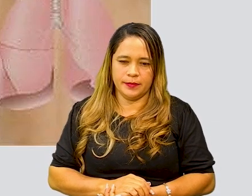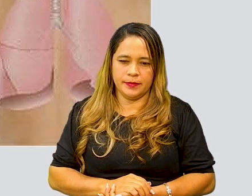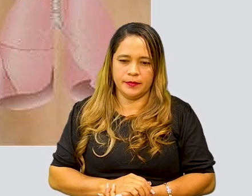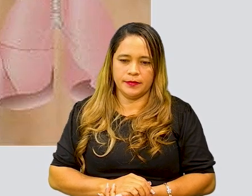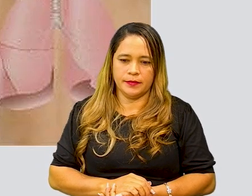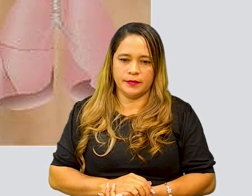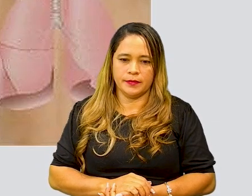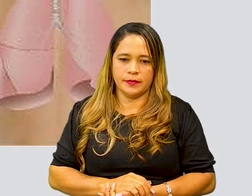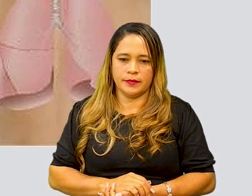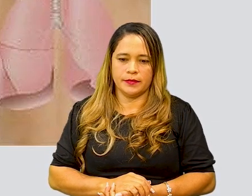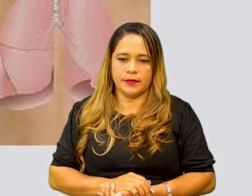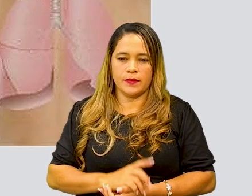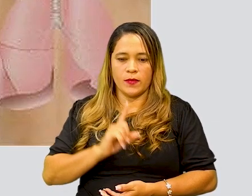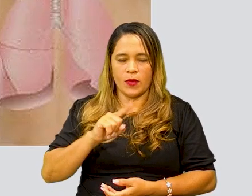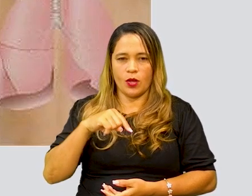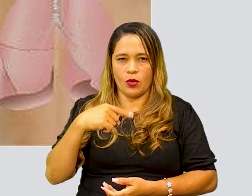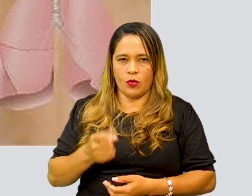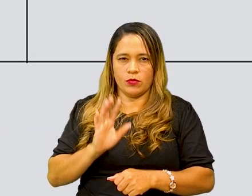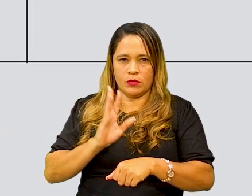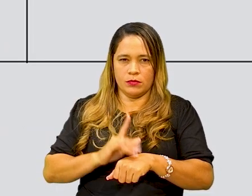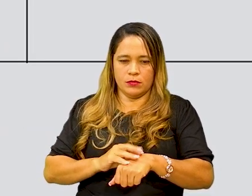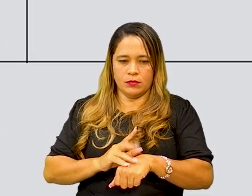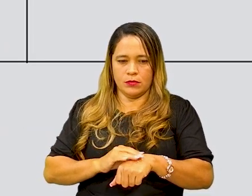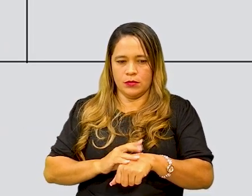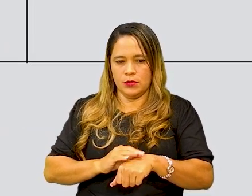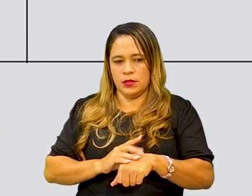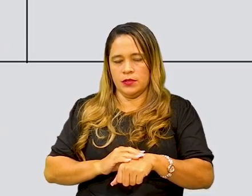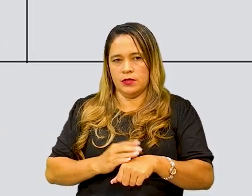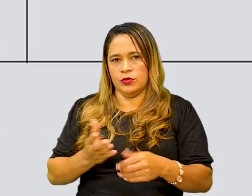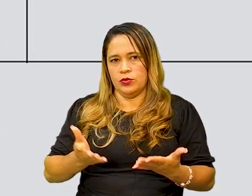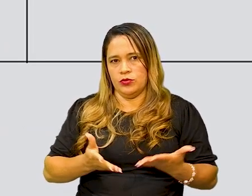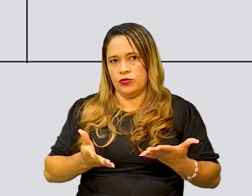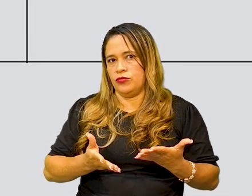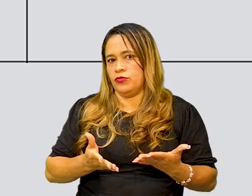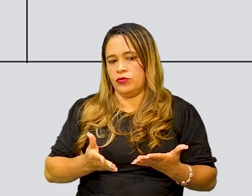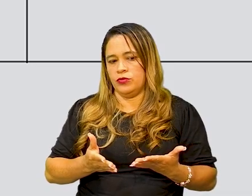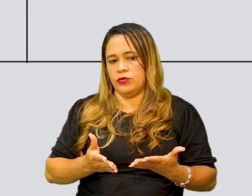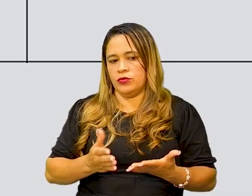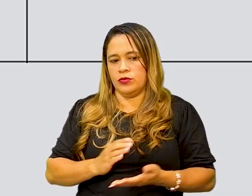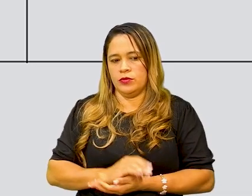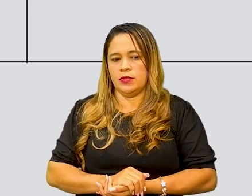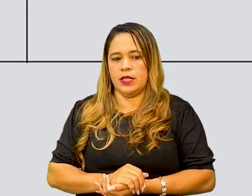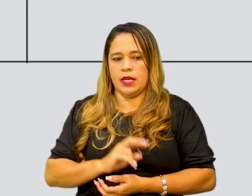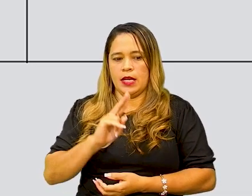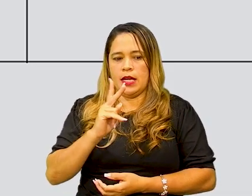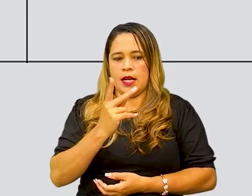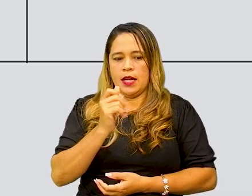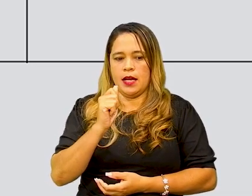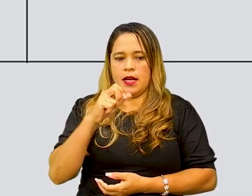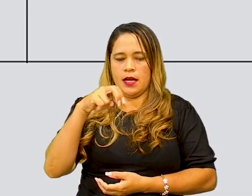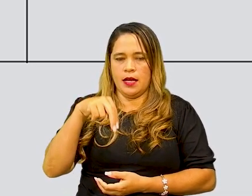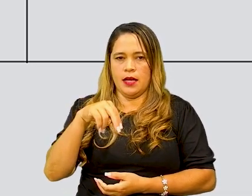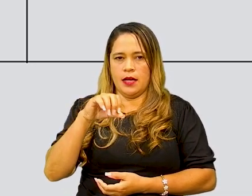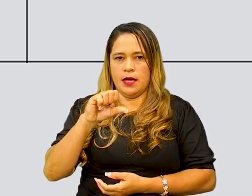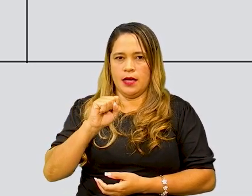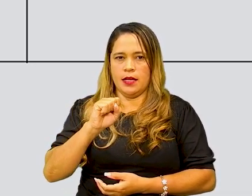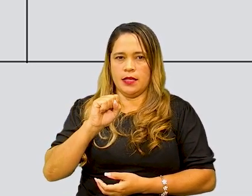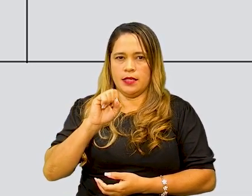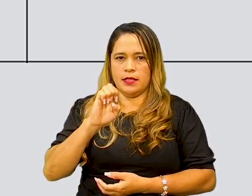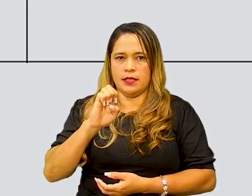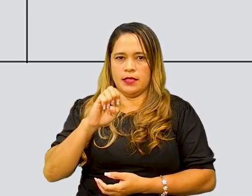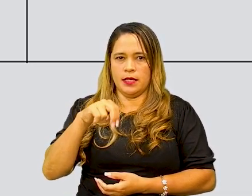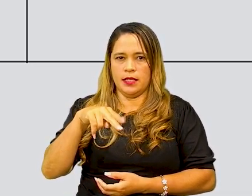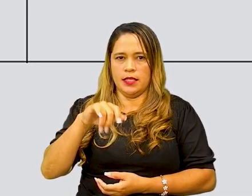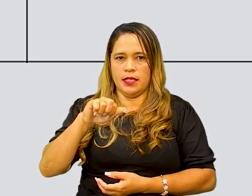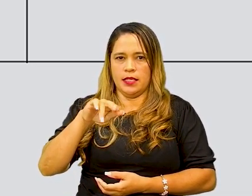Bora lá! Outra doença que nós vamos destacar na aulinha de hoje é uma doença chamada de hanseníase. Esse nome hanseníase talvez nem